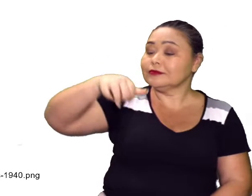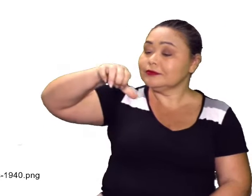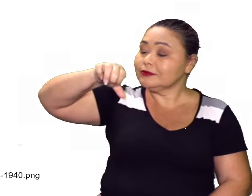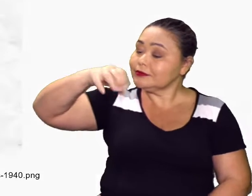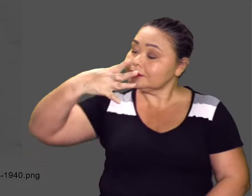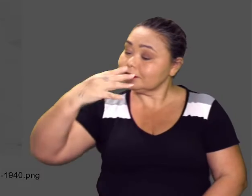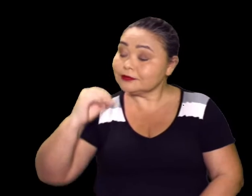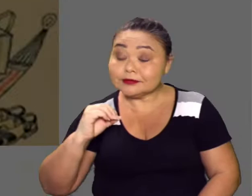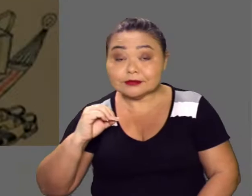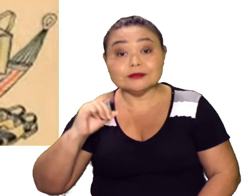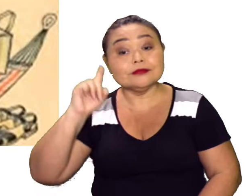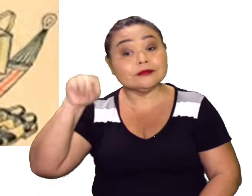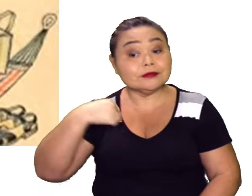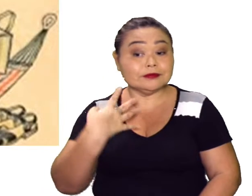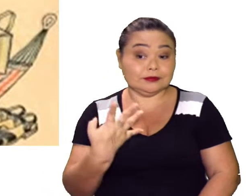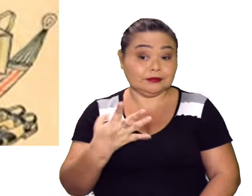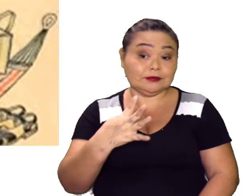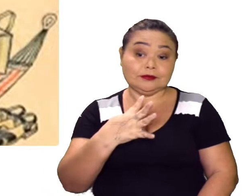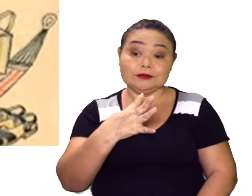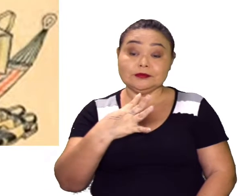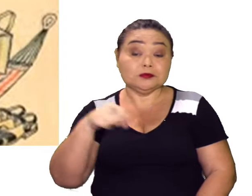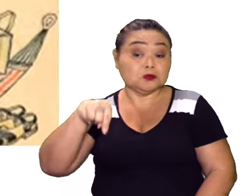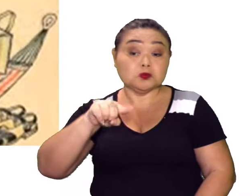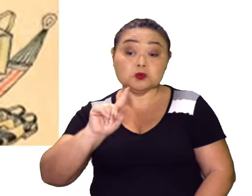vai ser só a partir de